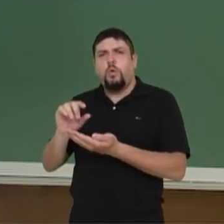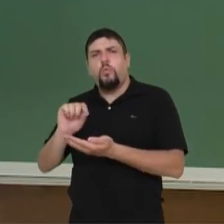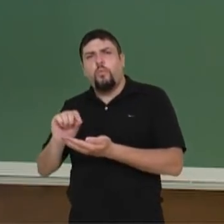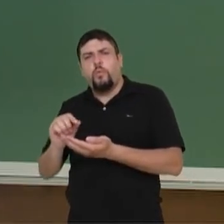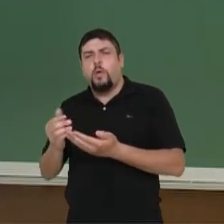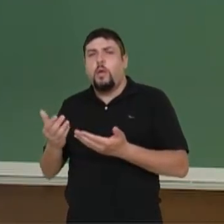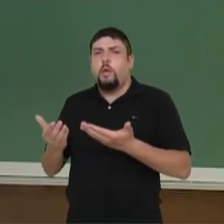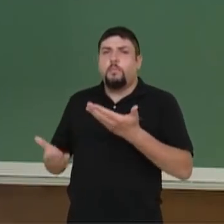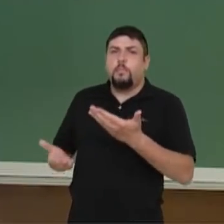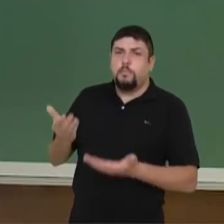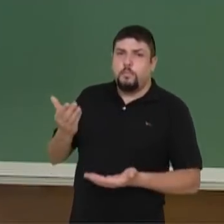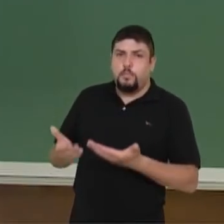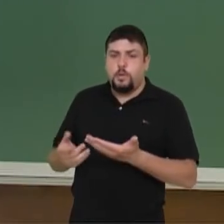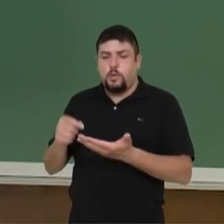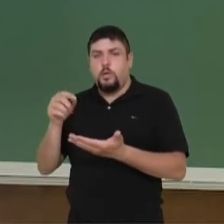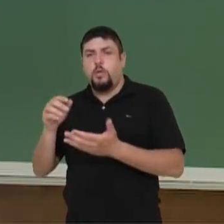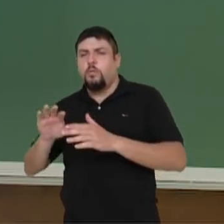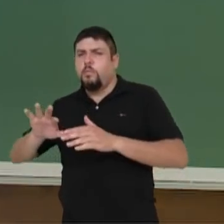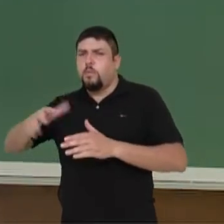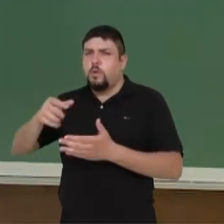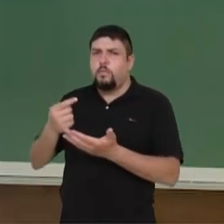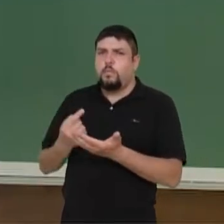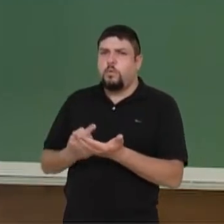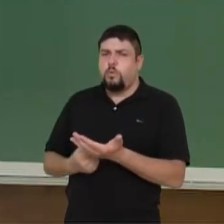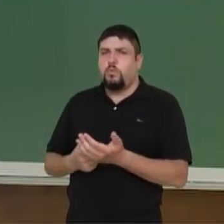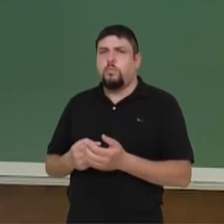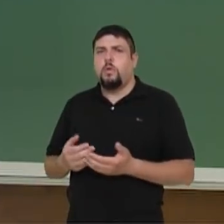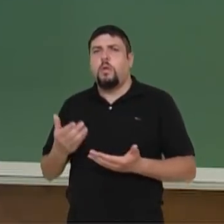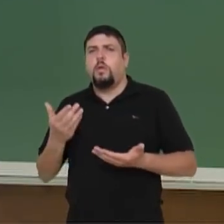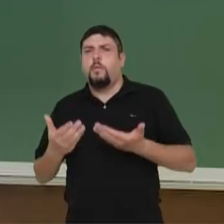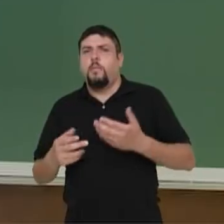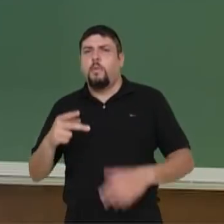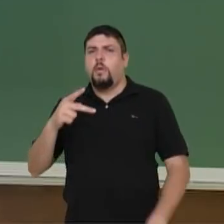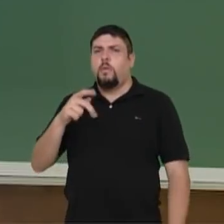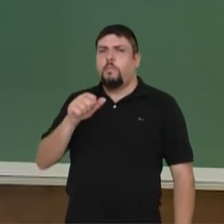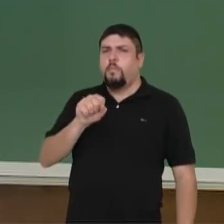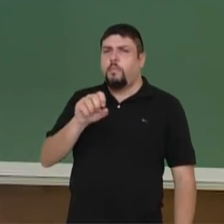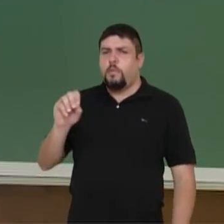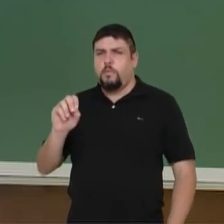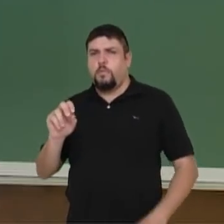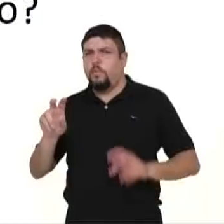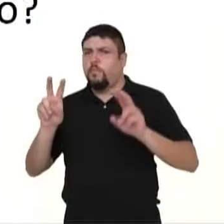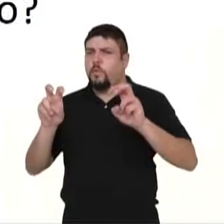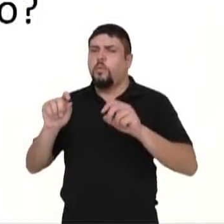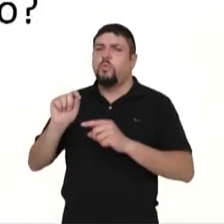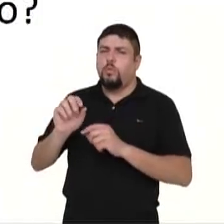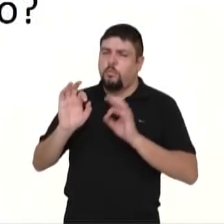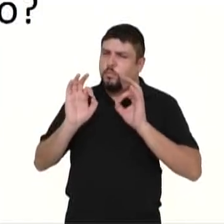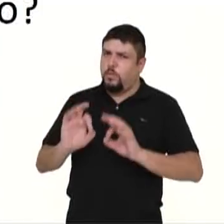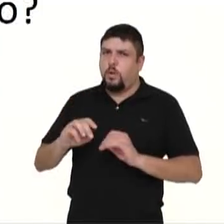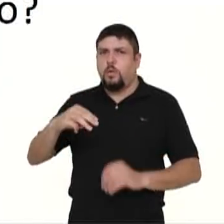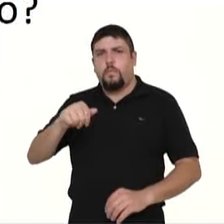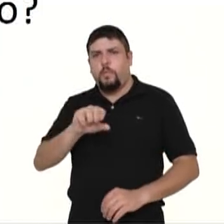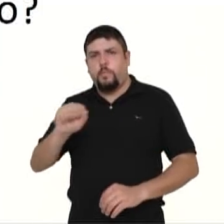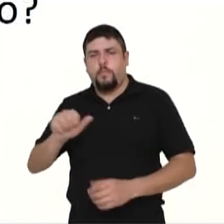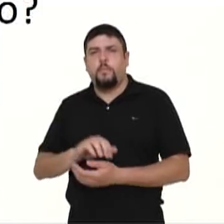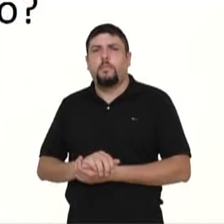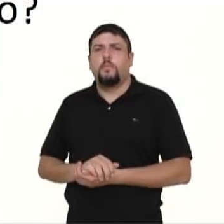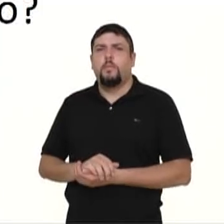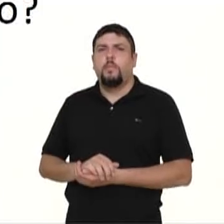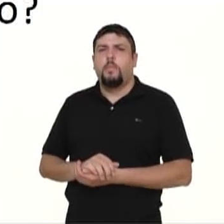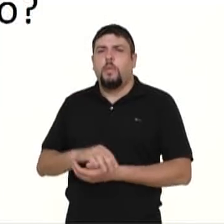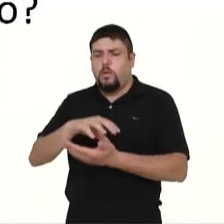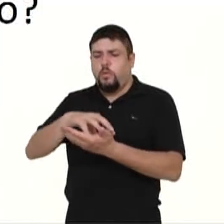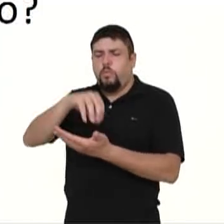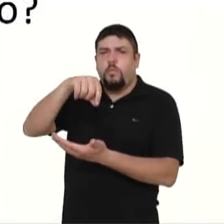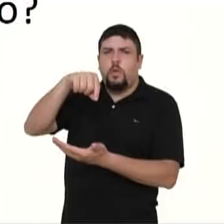peso médio de uma unidade. O peso aparece entre aspas, porque a gente já conversou que não é peso, seria massa, tá bom? Médio de uma unidade,